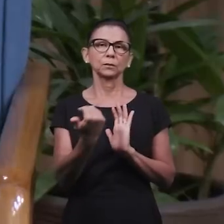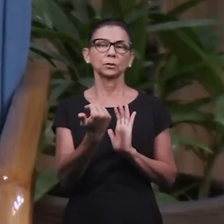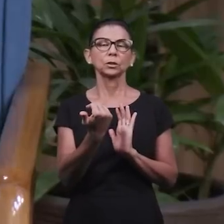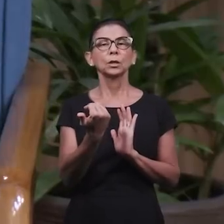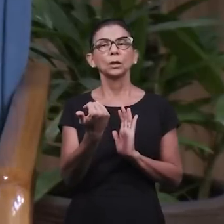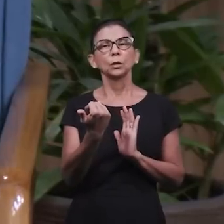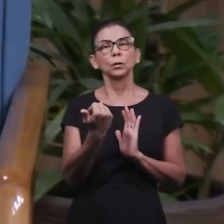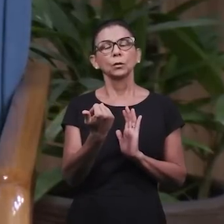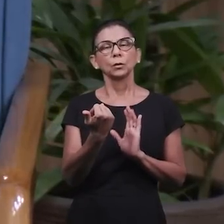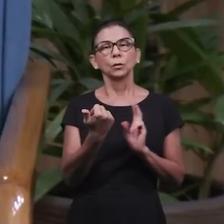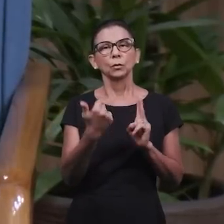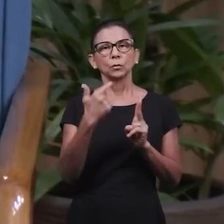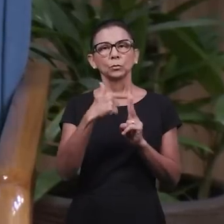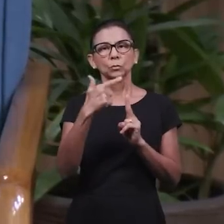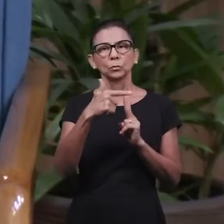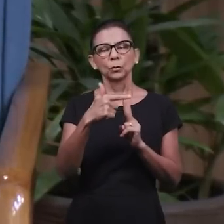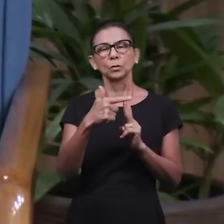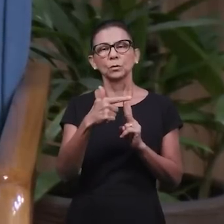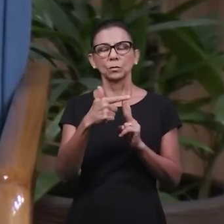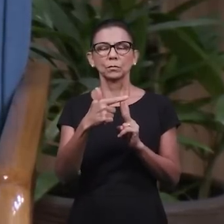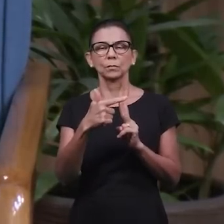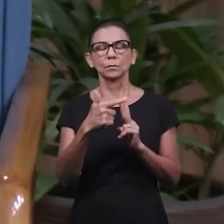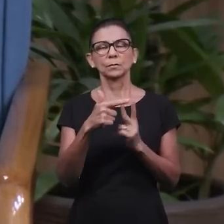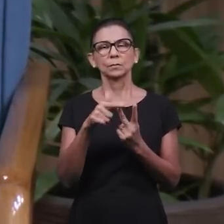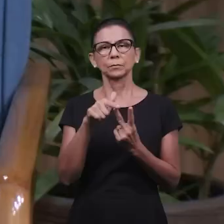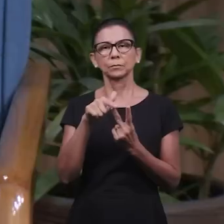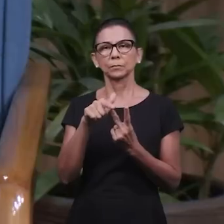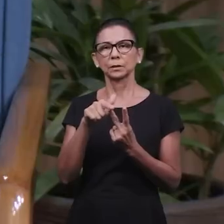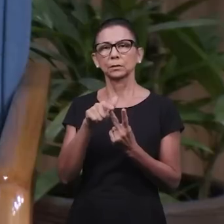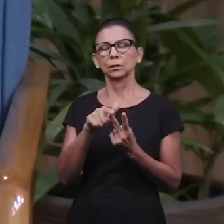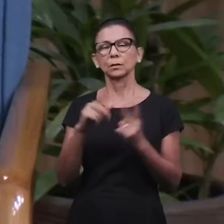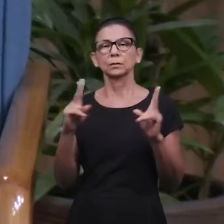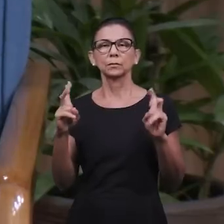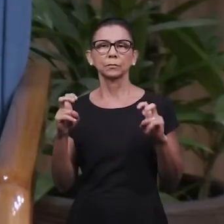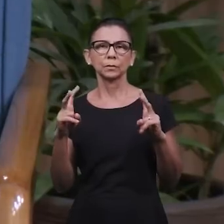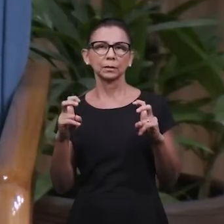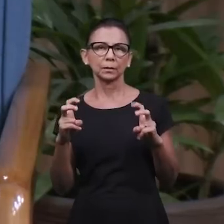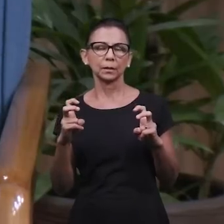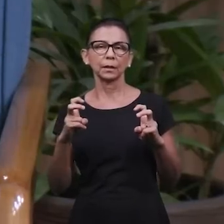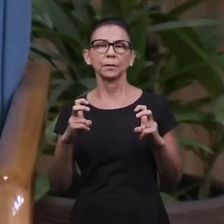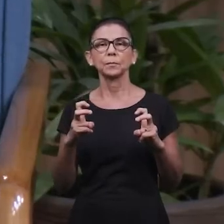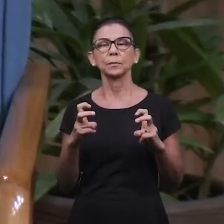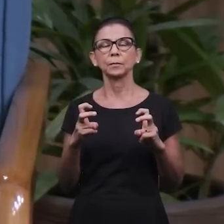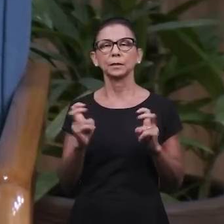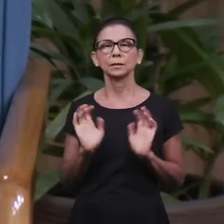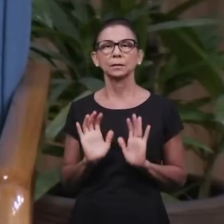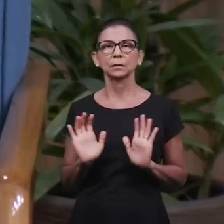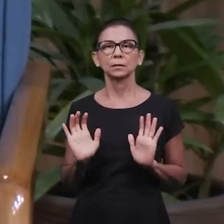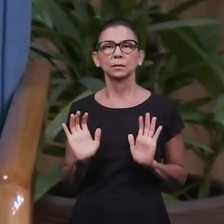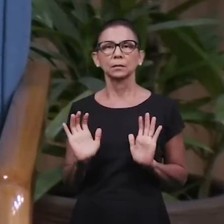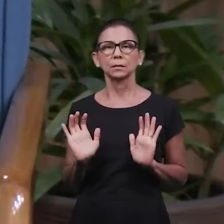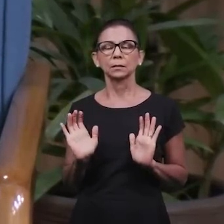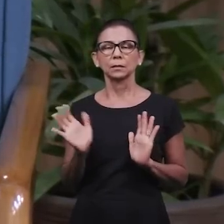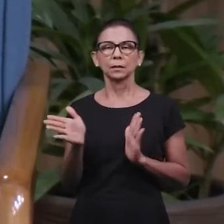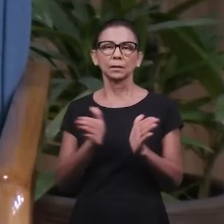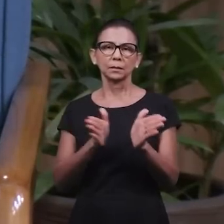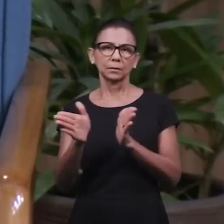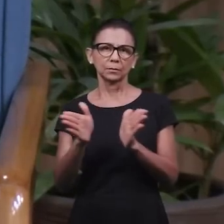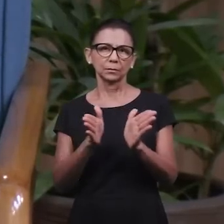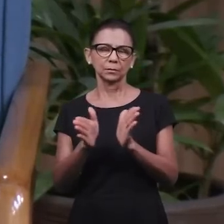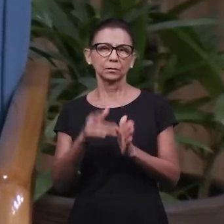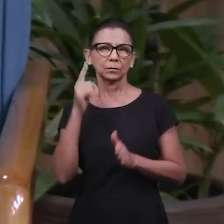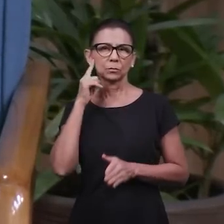Acessibilidade, os irmãos João Paulo Návega e Osana Leal vão abordar o tema Como promover o aprendizado da palavra